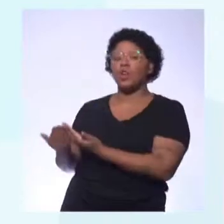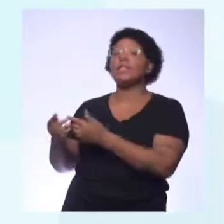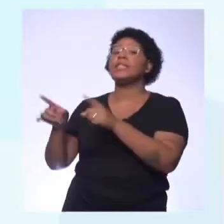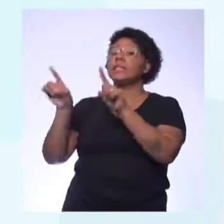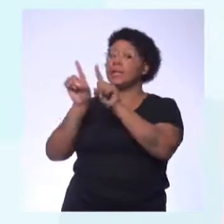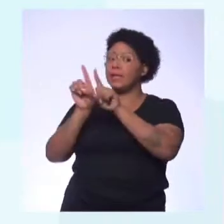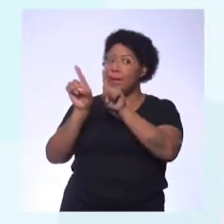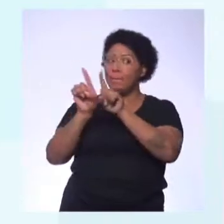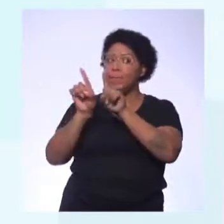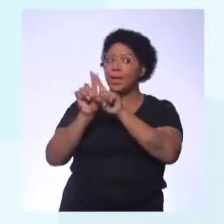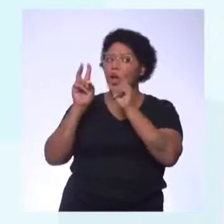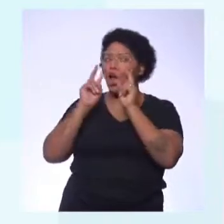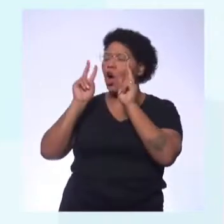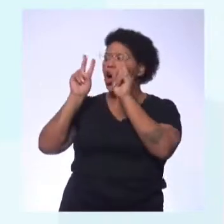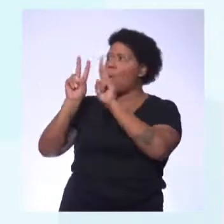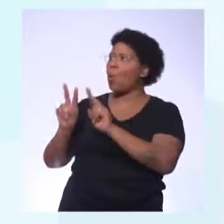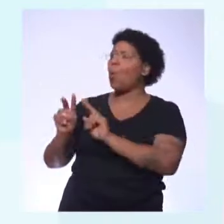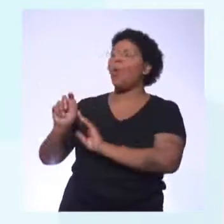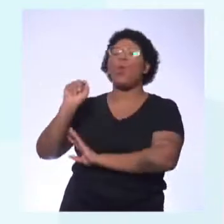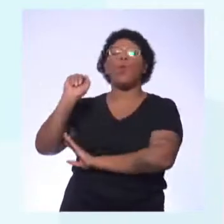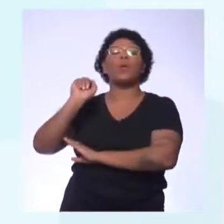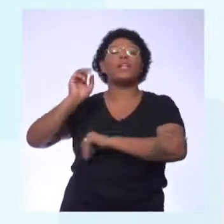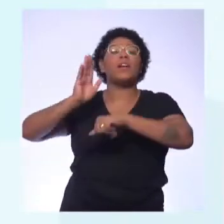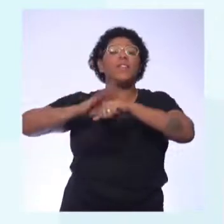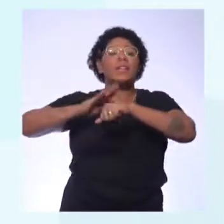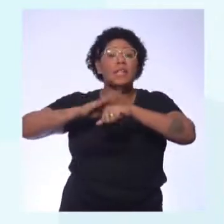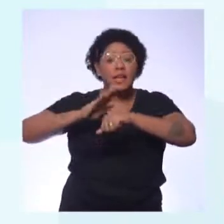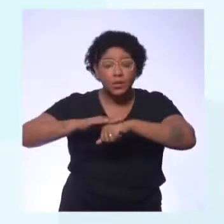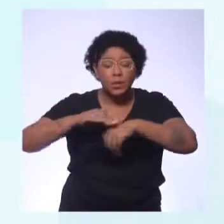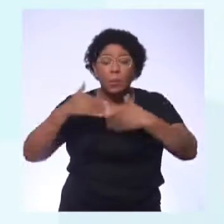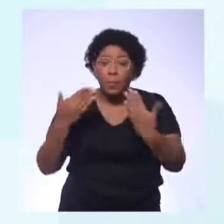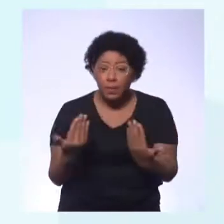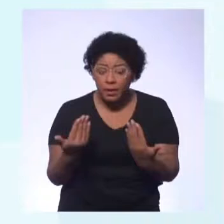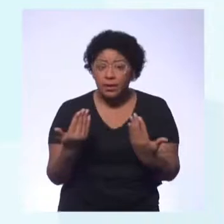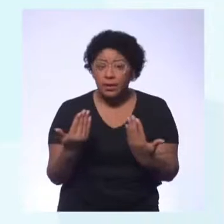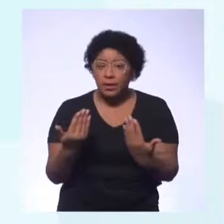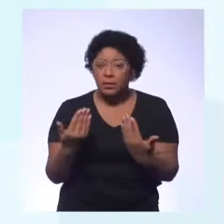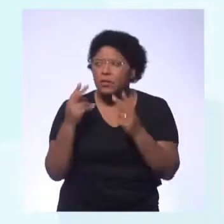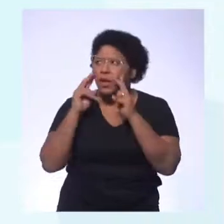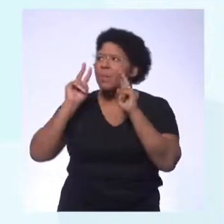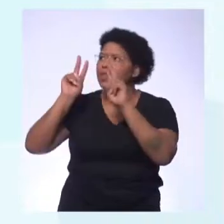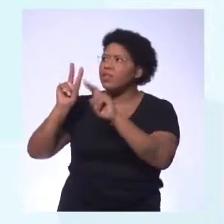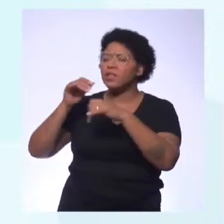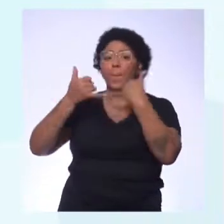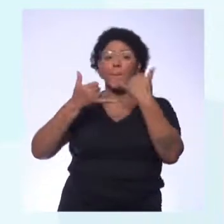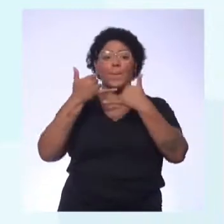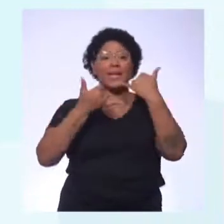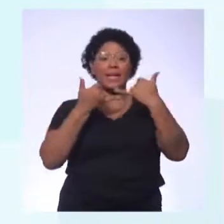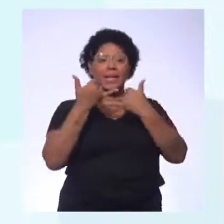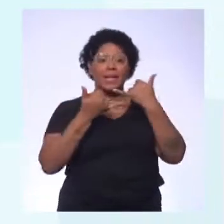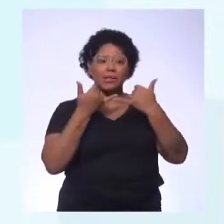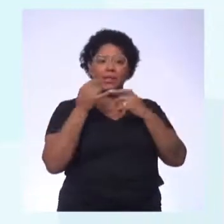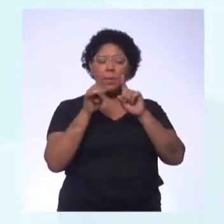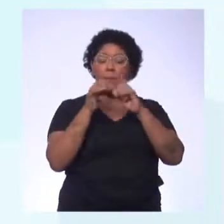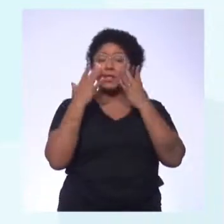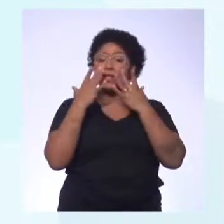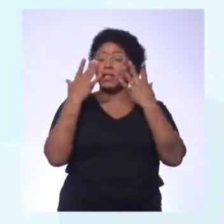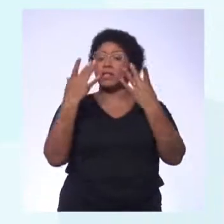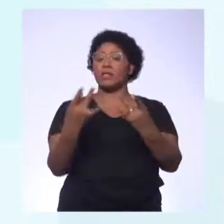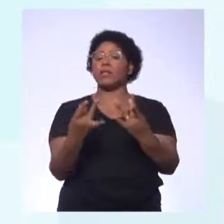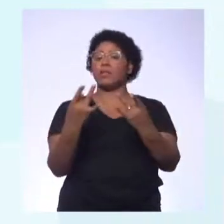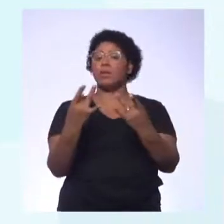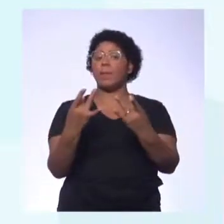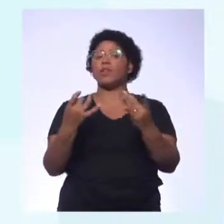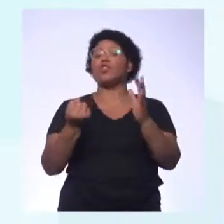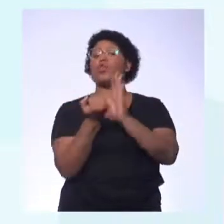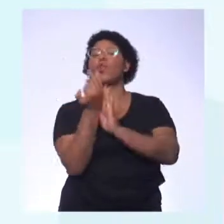Novamente, agora o que esses garotos também estão fazendo, mais alguns garotos brincando. Prestem atenção na parte do plural que eu mencionei,